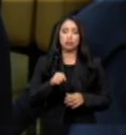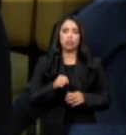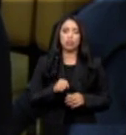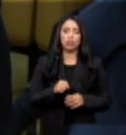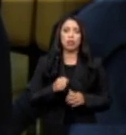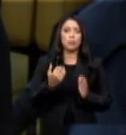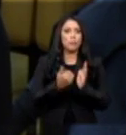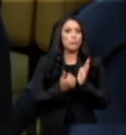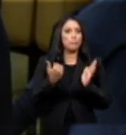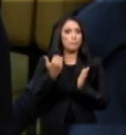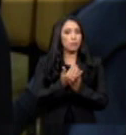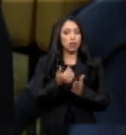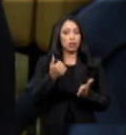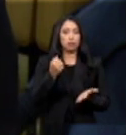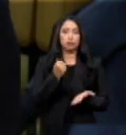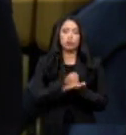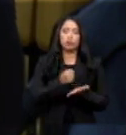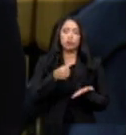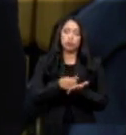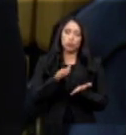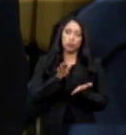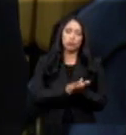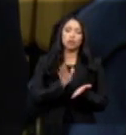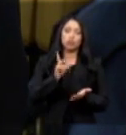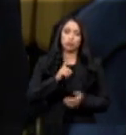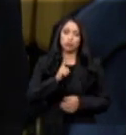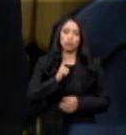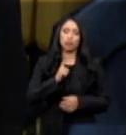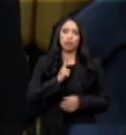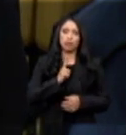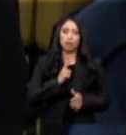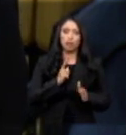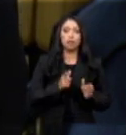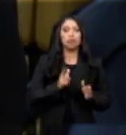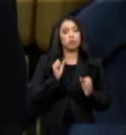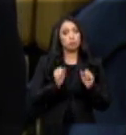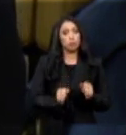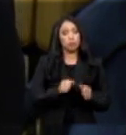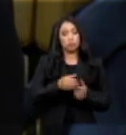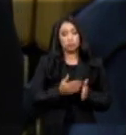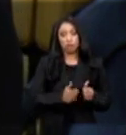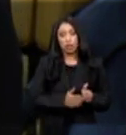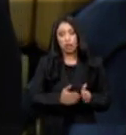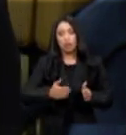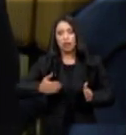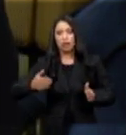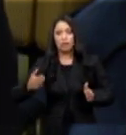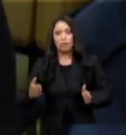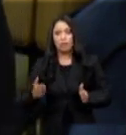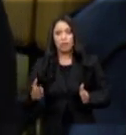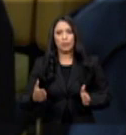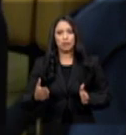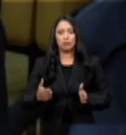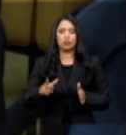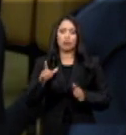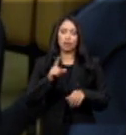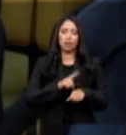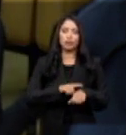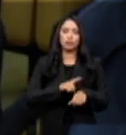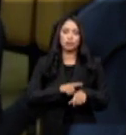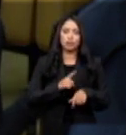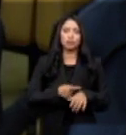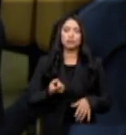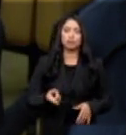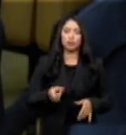dos contratos já vigentes, que, por sinal, tem cláusula de prorrogação, senhor ministro Marco Aurélio. Dessa forma, ter-se-á